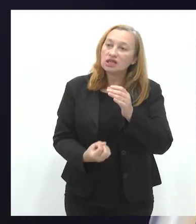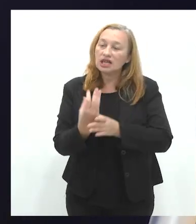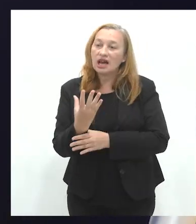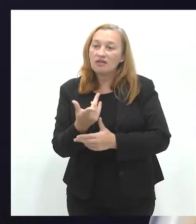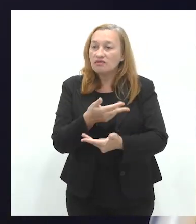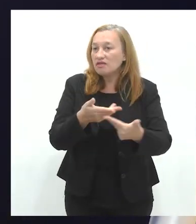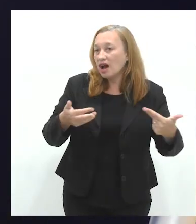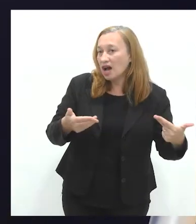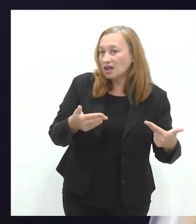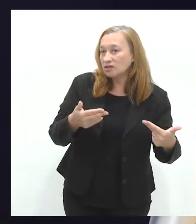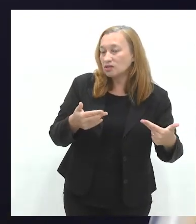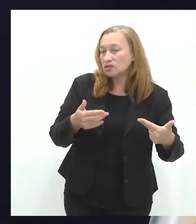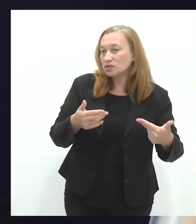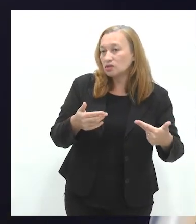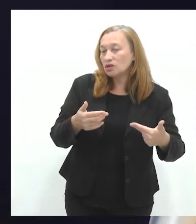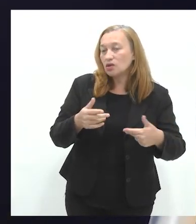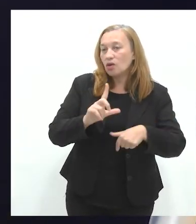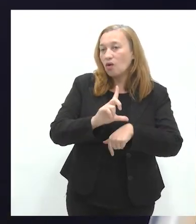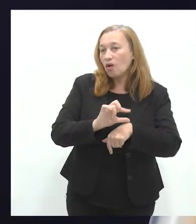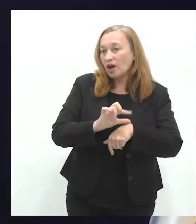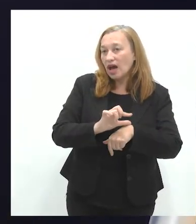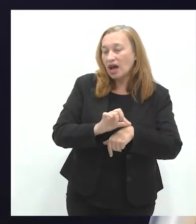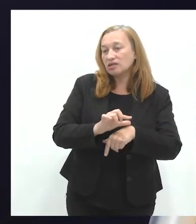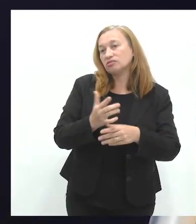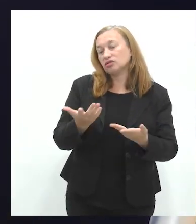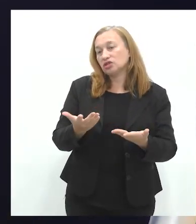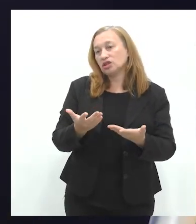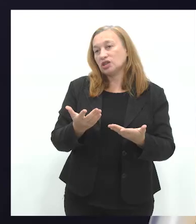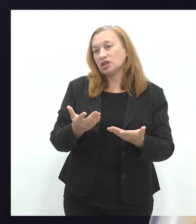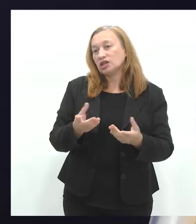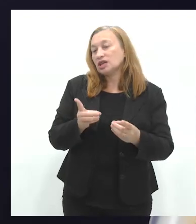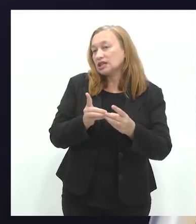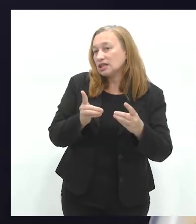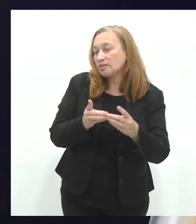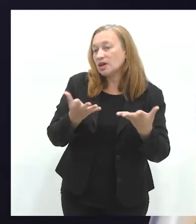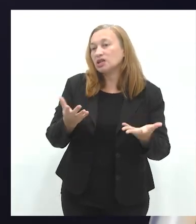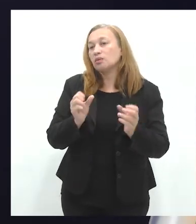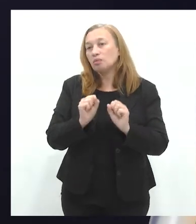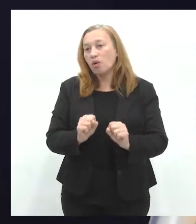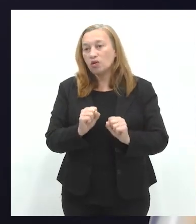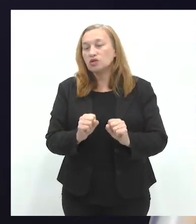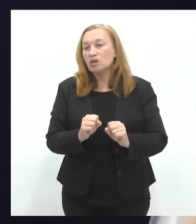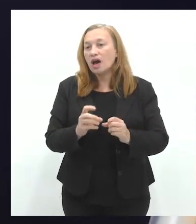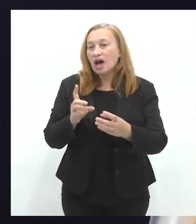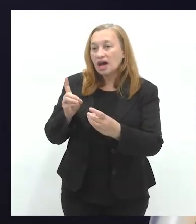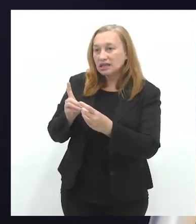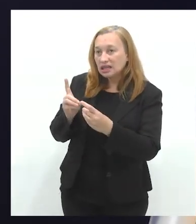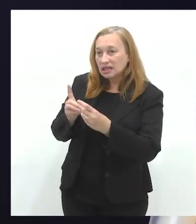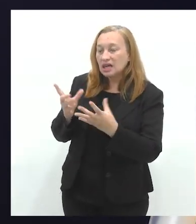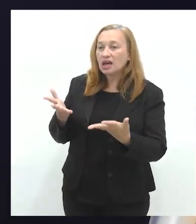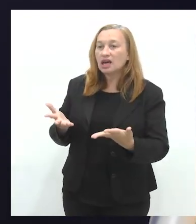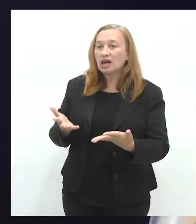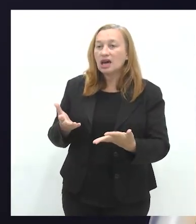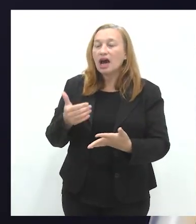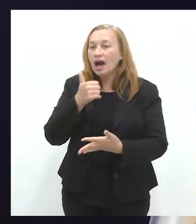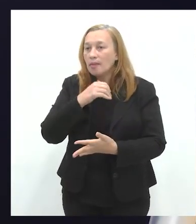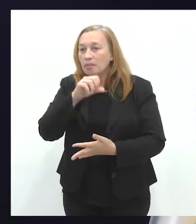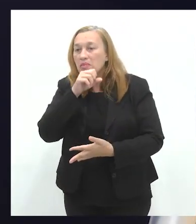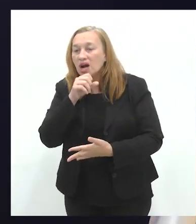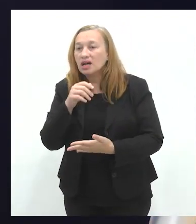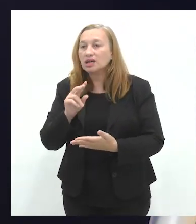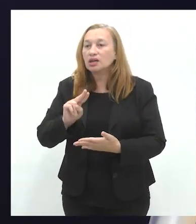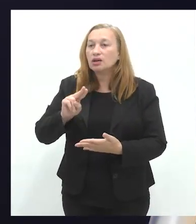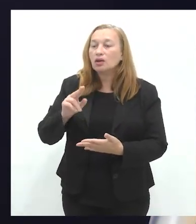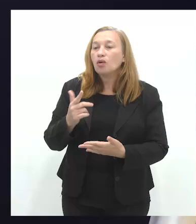escalar, eu posso criar vários produtos, uma esteira de produtos. Não só atendimento. Atendimento é um produto. Eu posso atender o paciente, eu posso atender